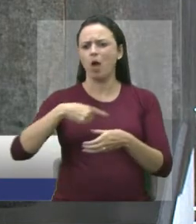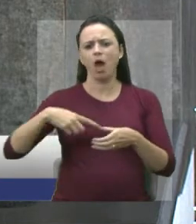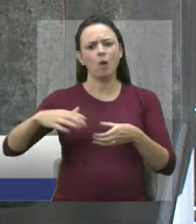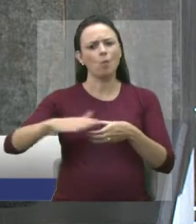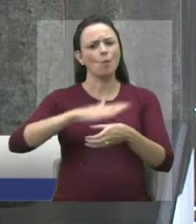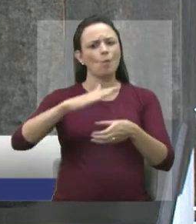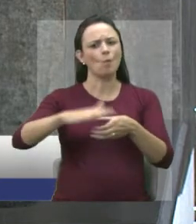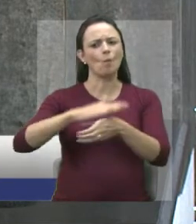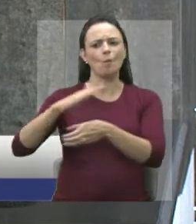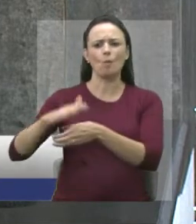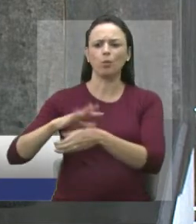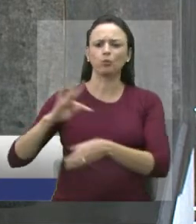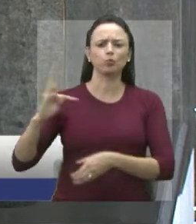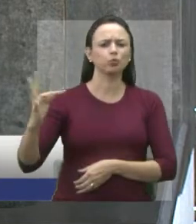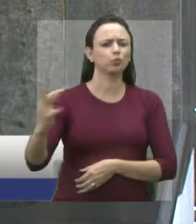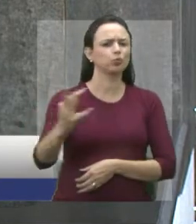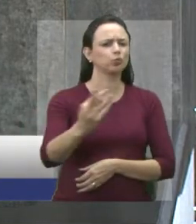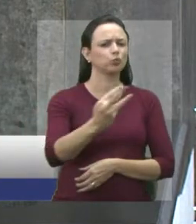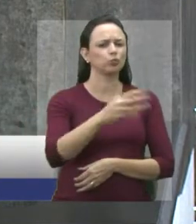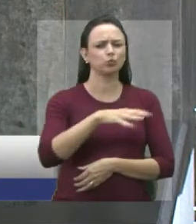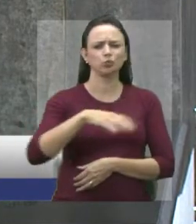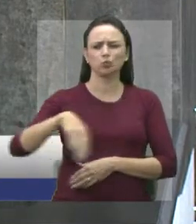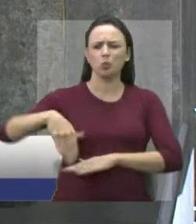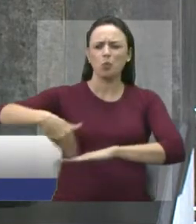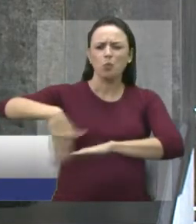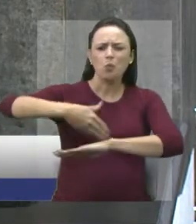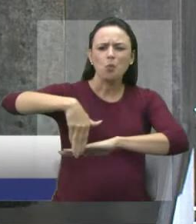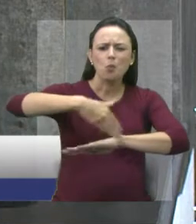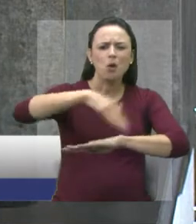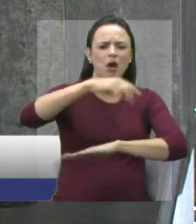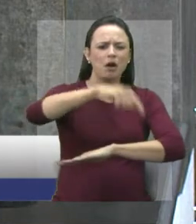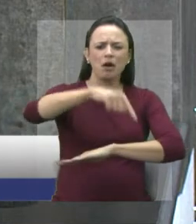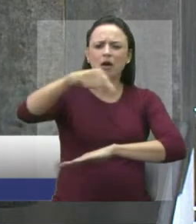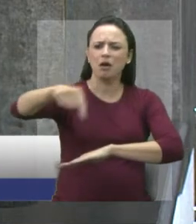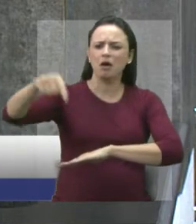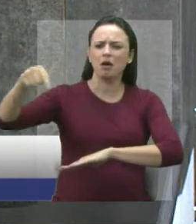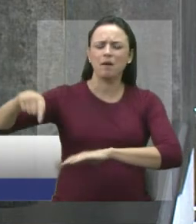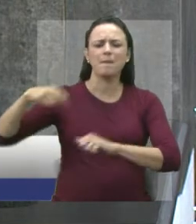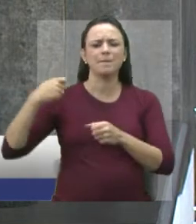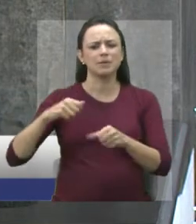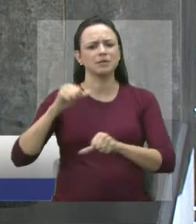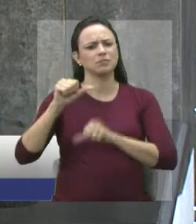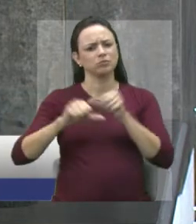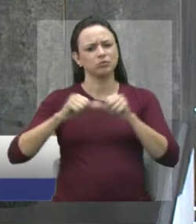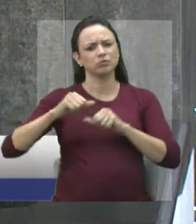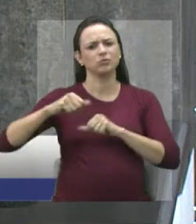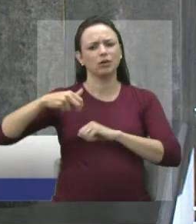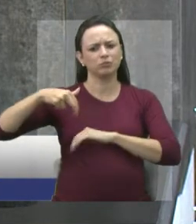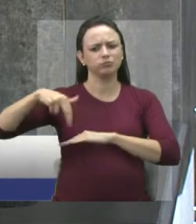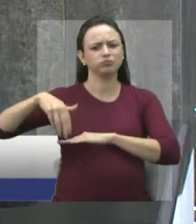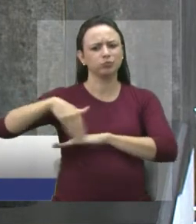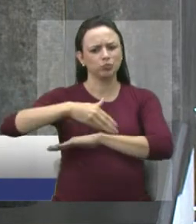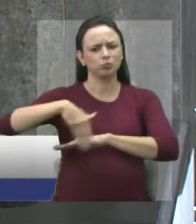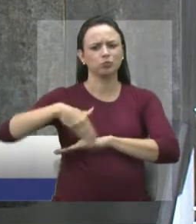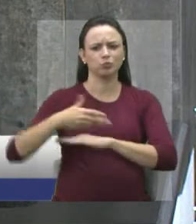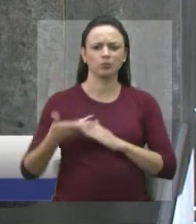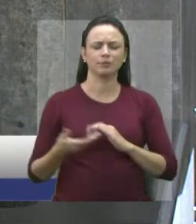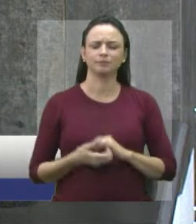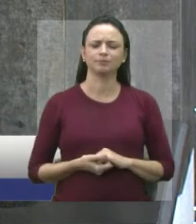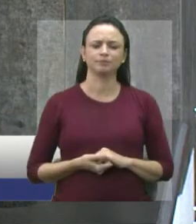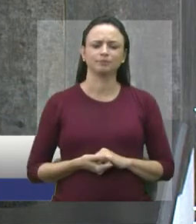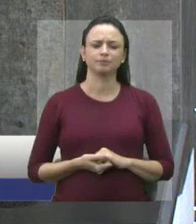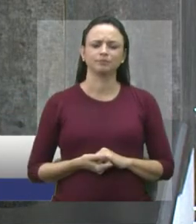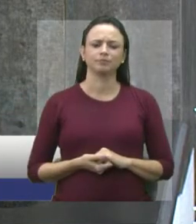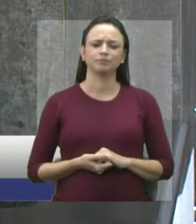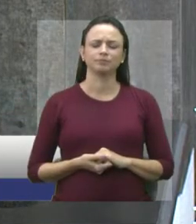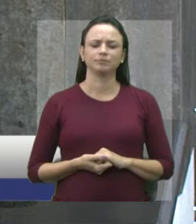todo aquele bairro, né? Todas as ruas carecem de uma restauração de asfalto. E também, aí